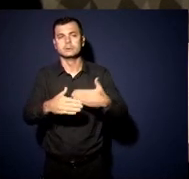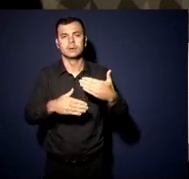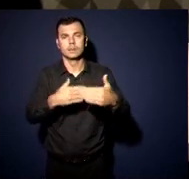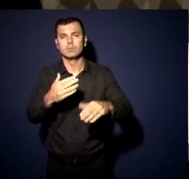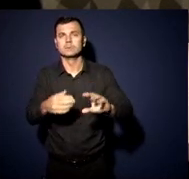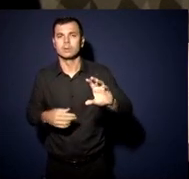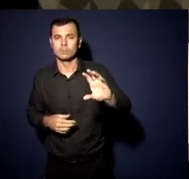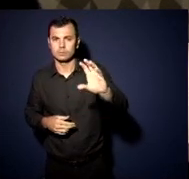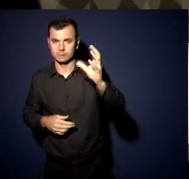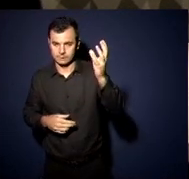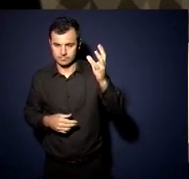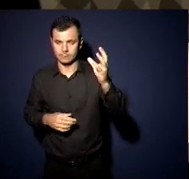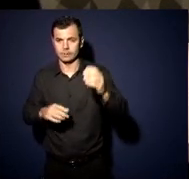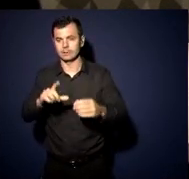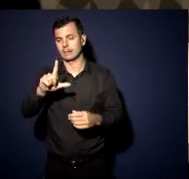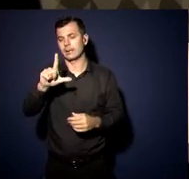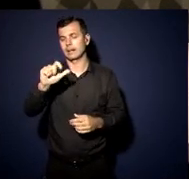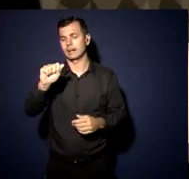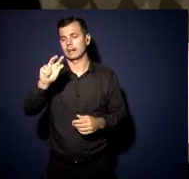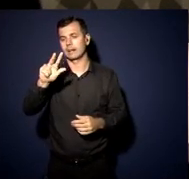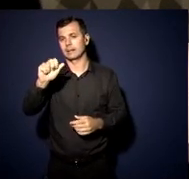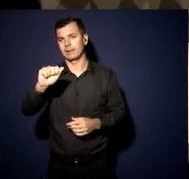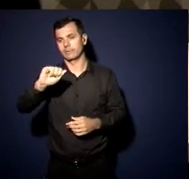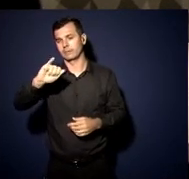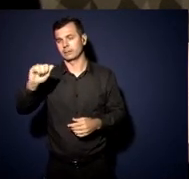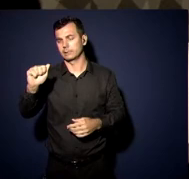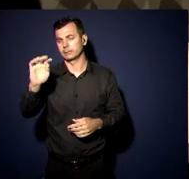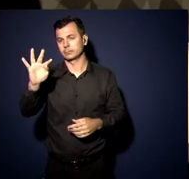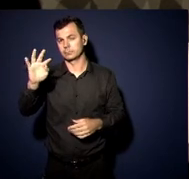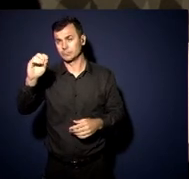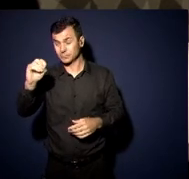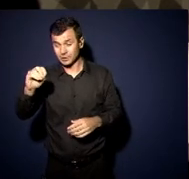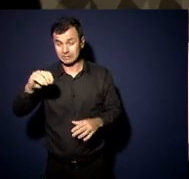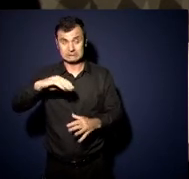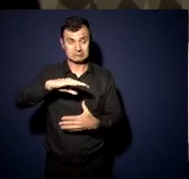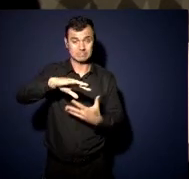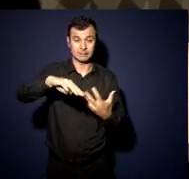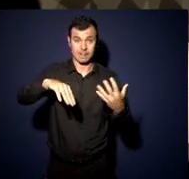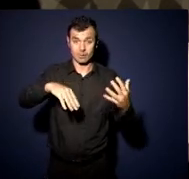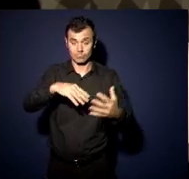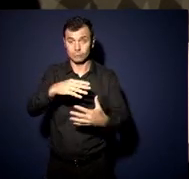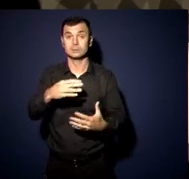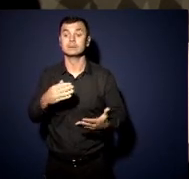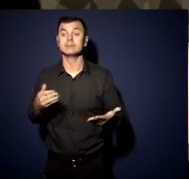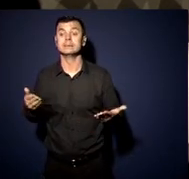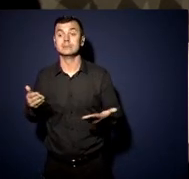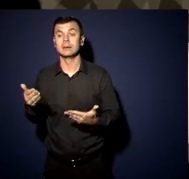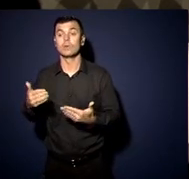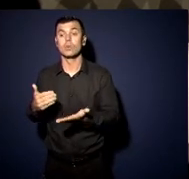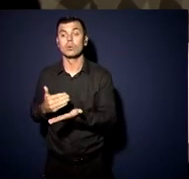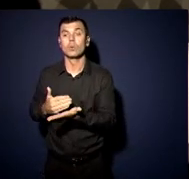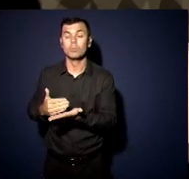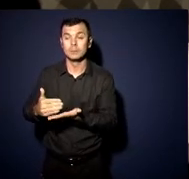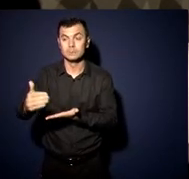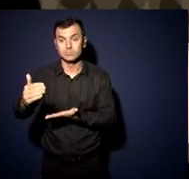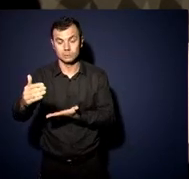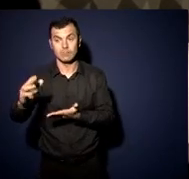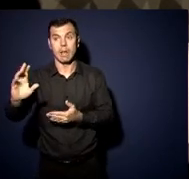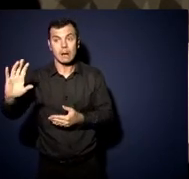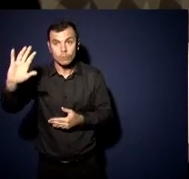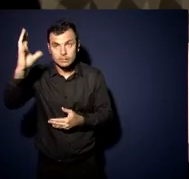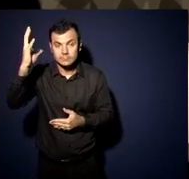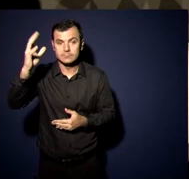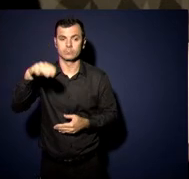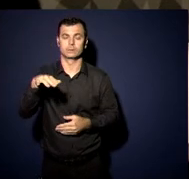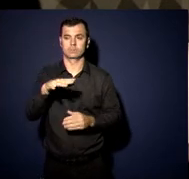da lava jato sugerou também algum barulho e no começo esse ano começou como ocorrência que tá traindo muita atenção você